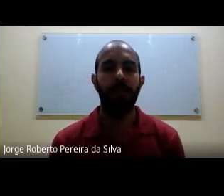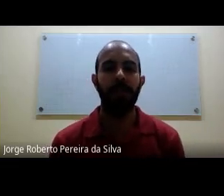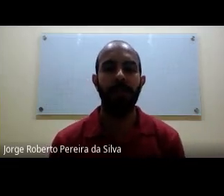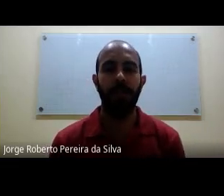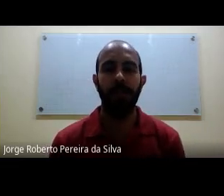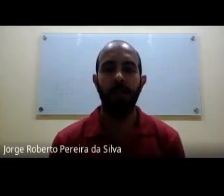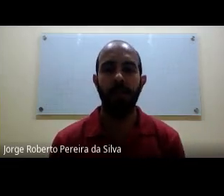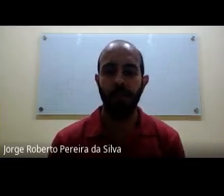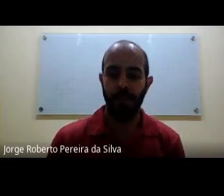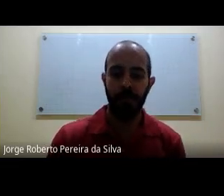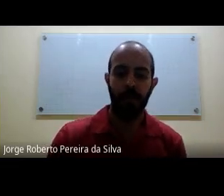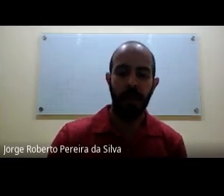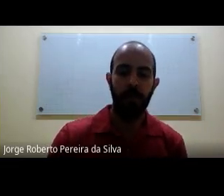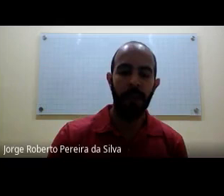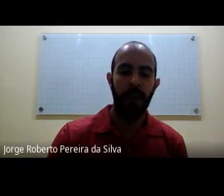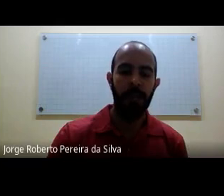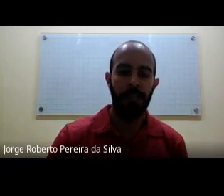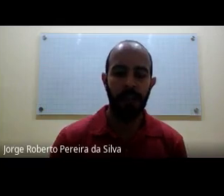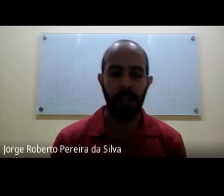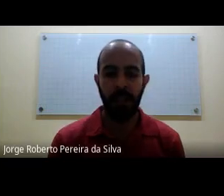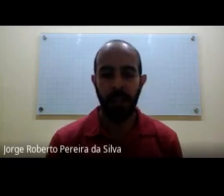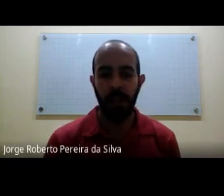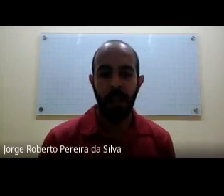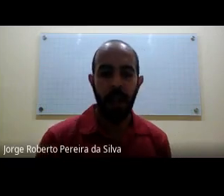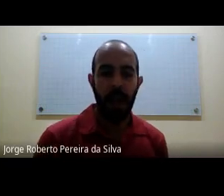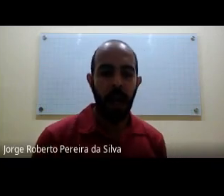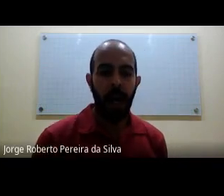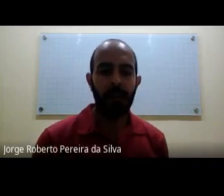e de aplicação direta de equações. A